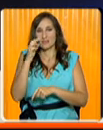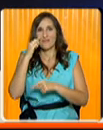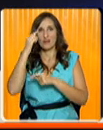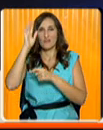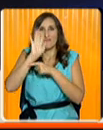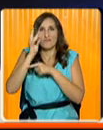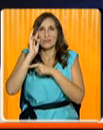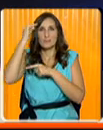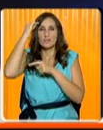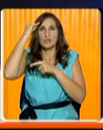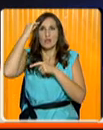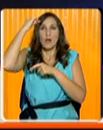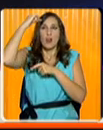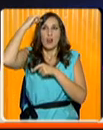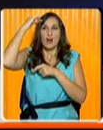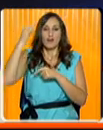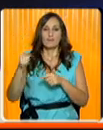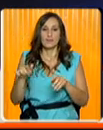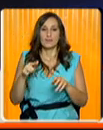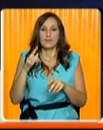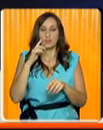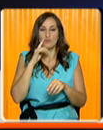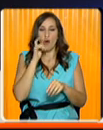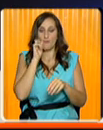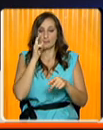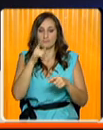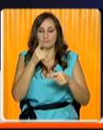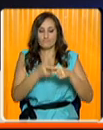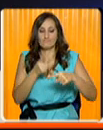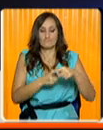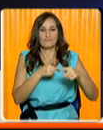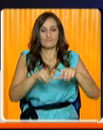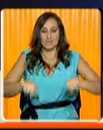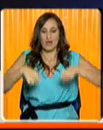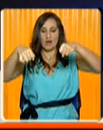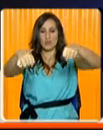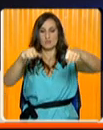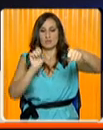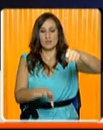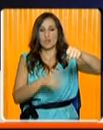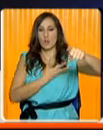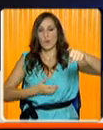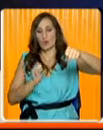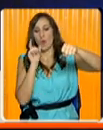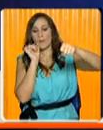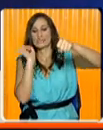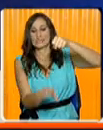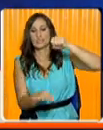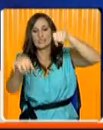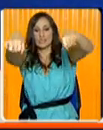toda, pá, até me assustei comigo, sabes? Vou cortá-lo todo aos quadrados, ponho numa arca e coiso.